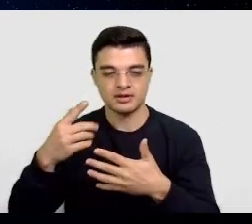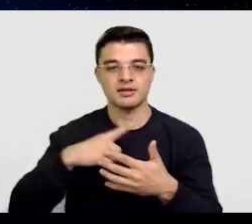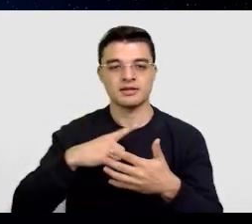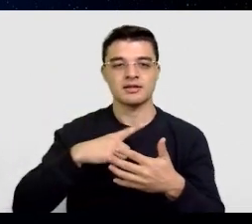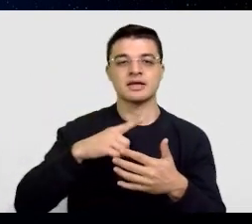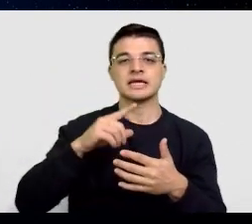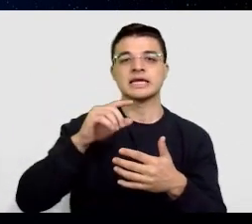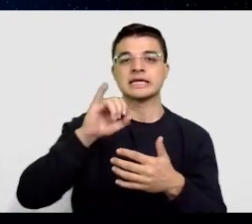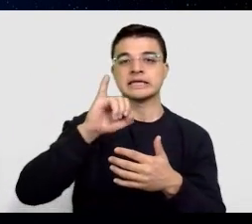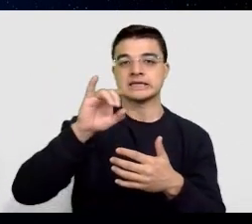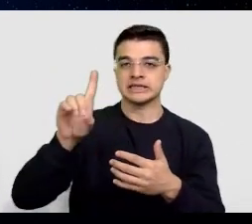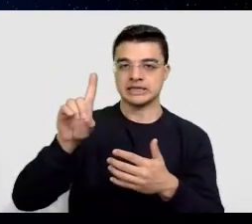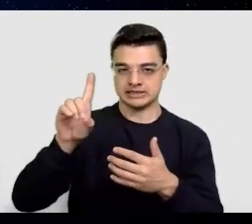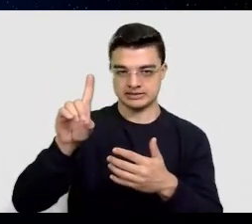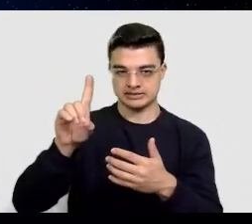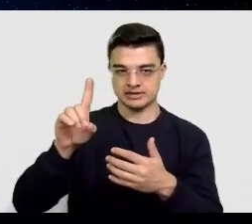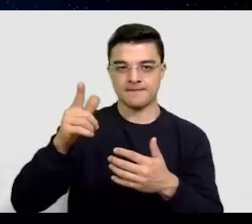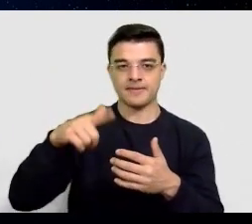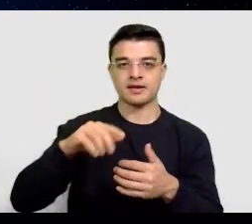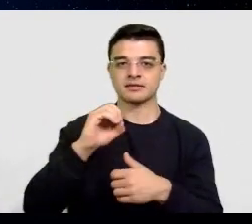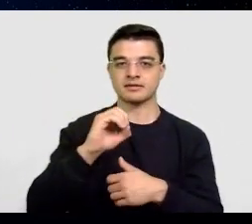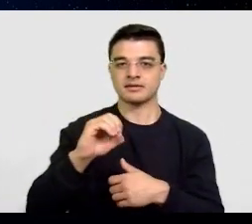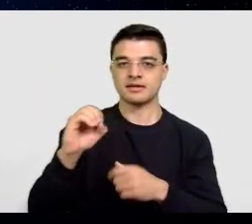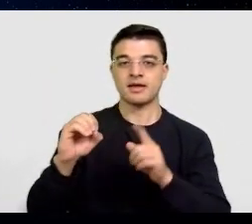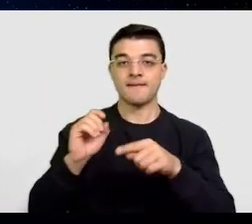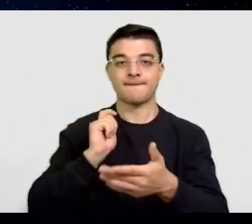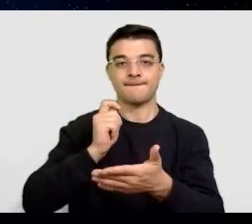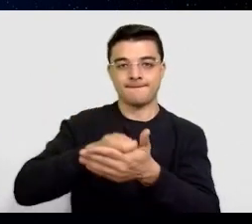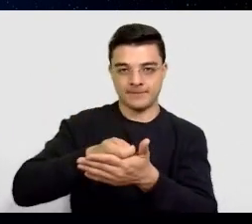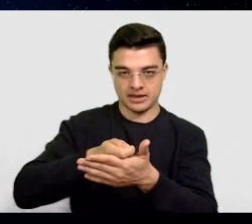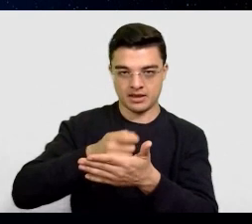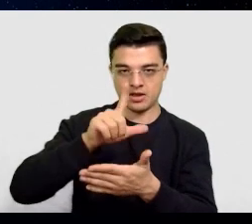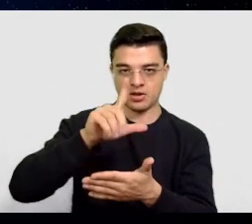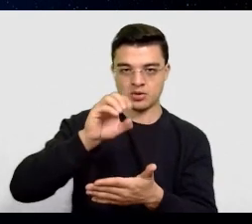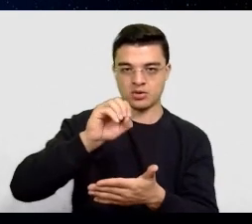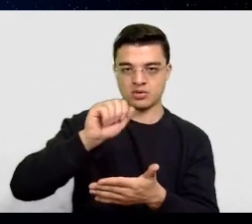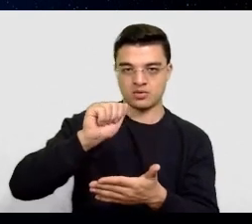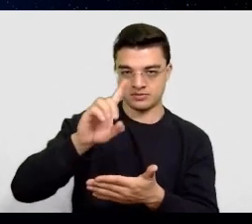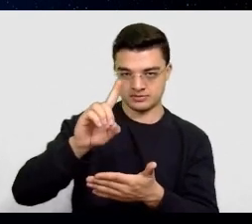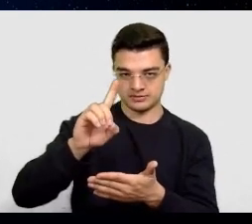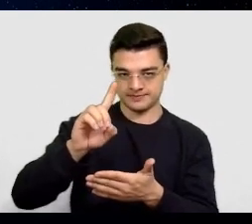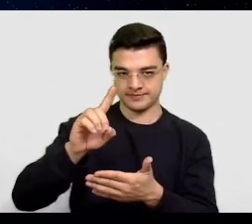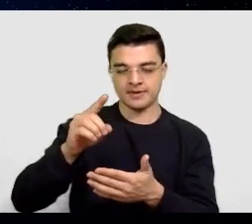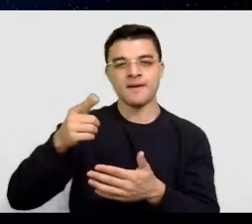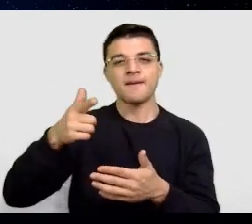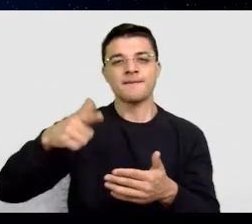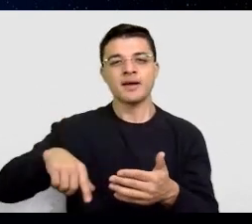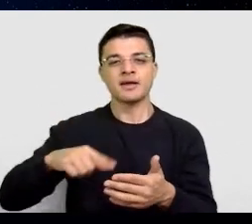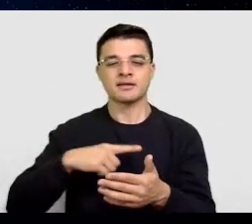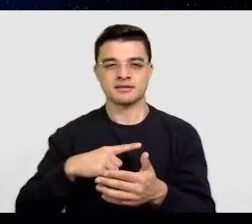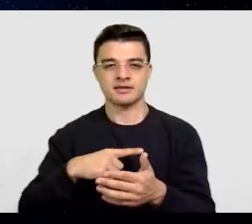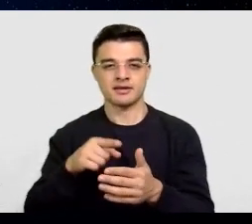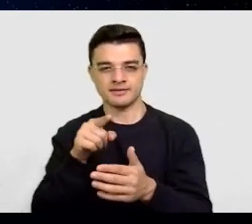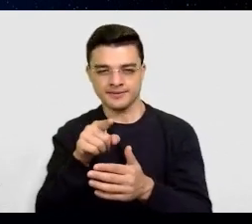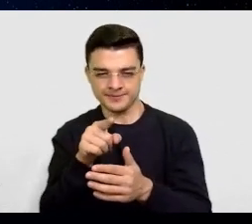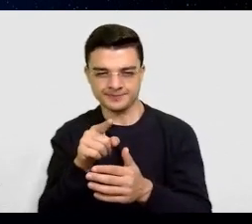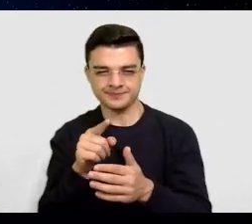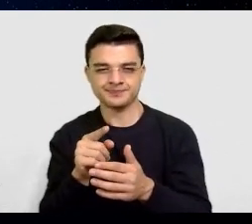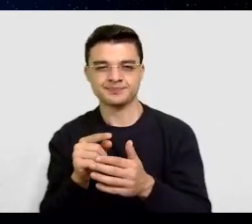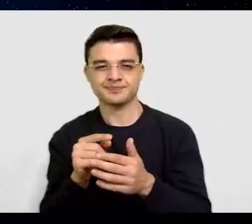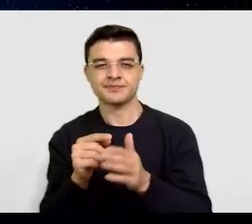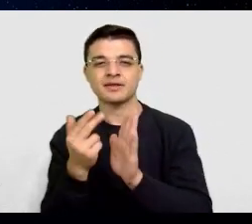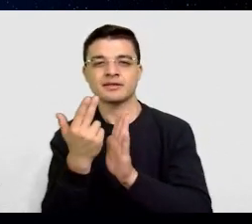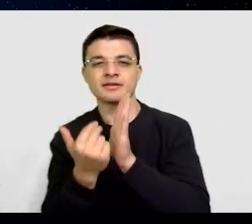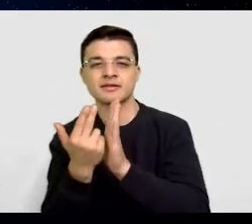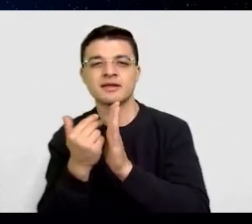primeiro a gente tem o 00, que fala sobre o payload. Logo em seguida, a gente tem dois caracteres que são responsáveis pelo tamanho daquele campo, daquele